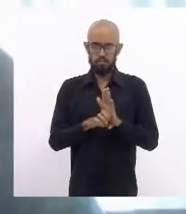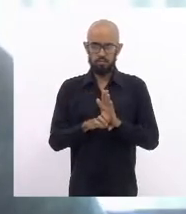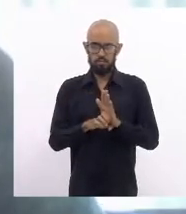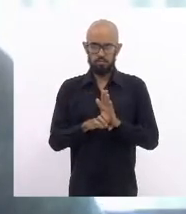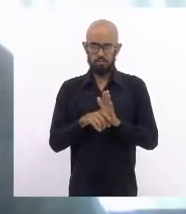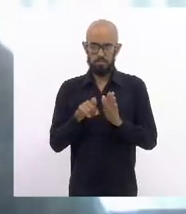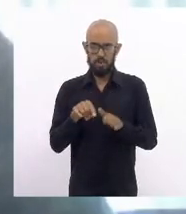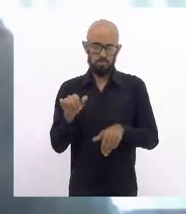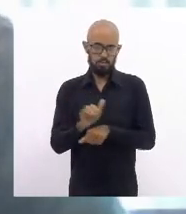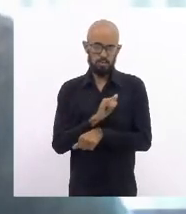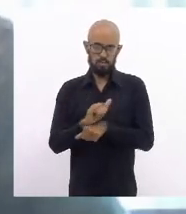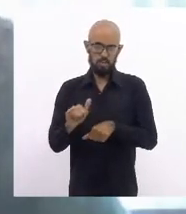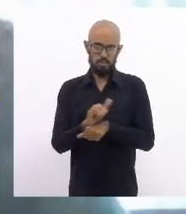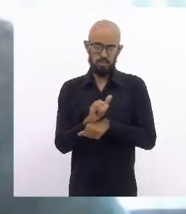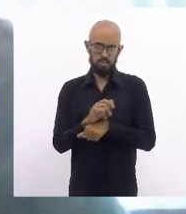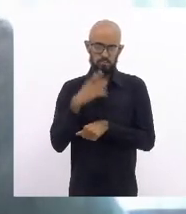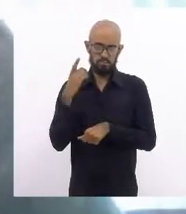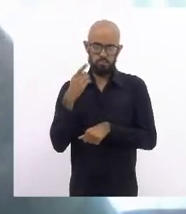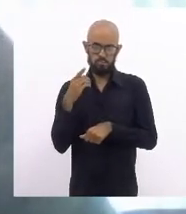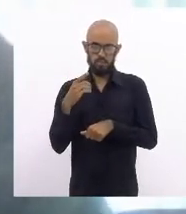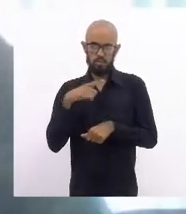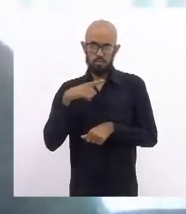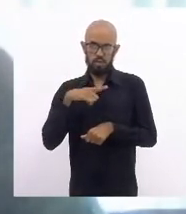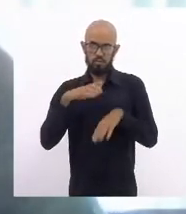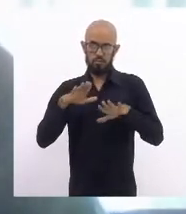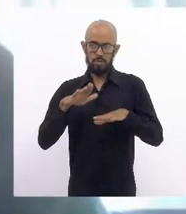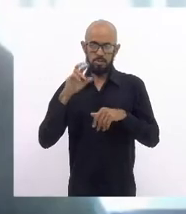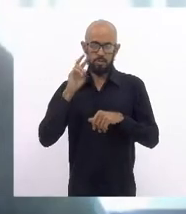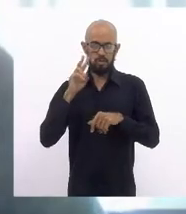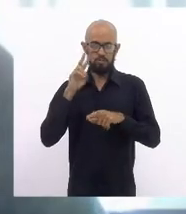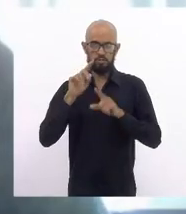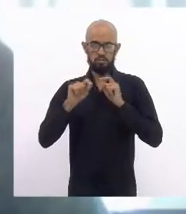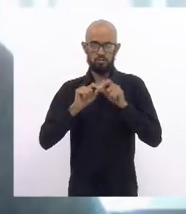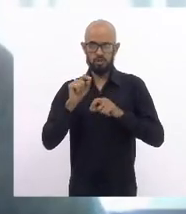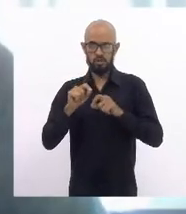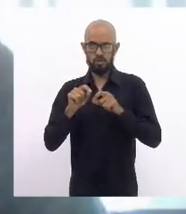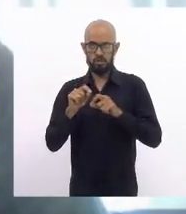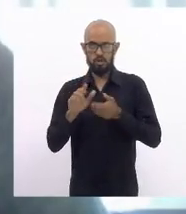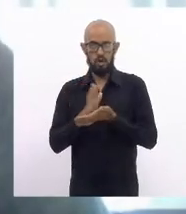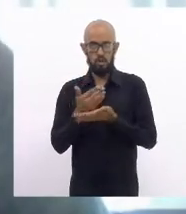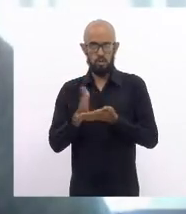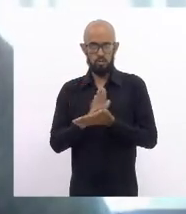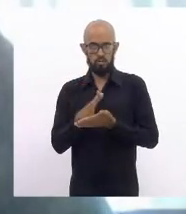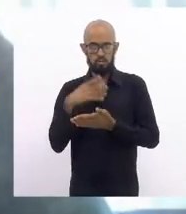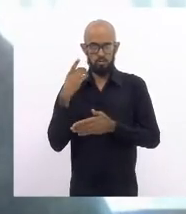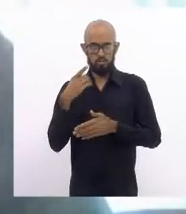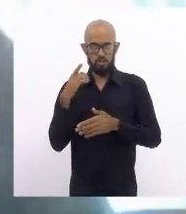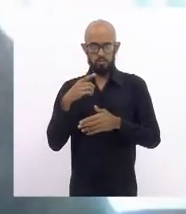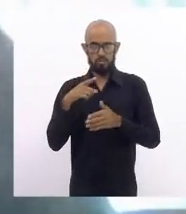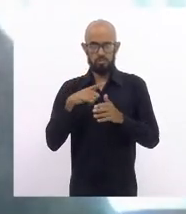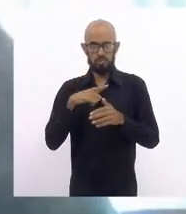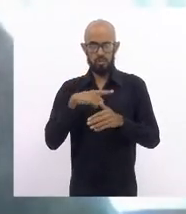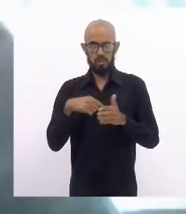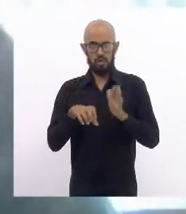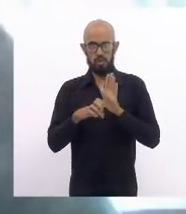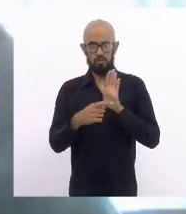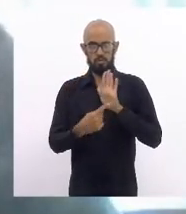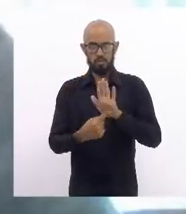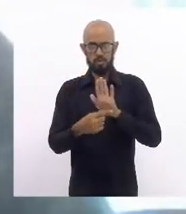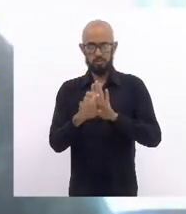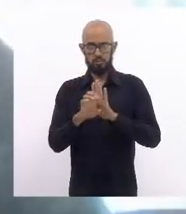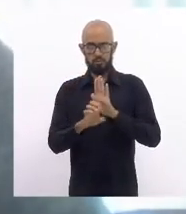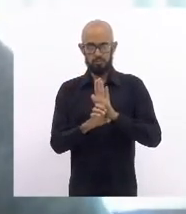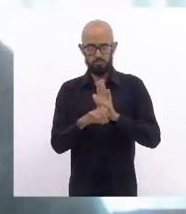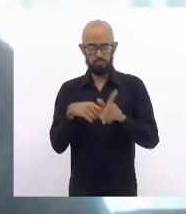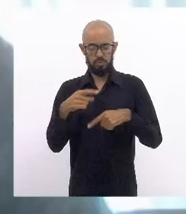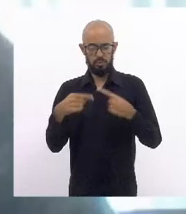regimental que os deputados têm, mas lembro que diversas vezes alguns deputados que apresentam emendas agora vêm aqui ao plenário